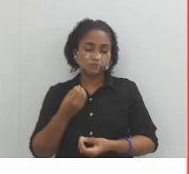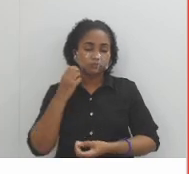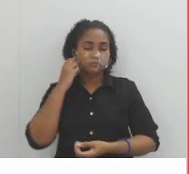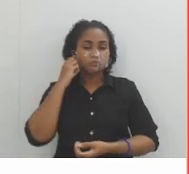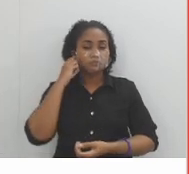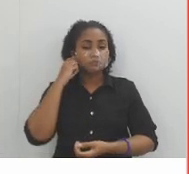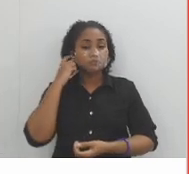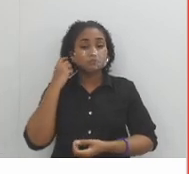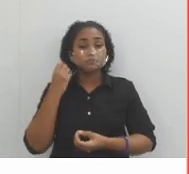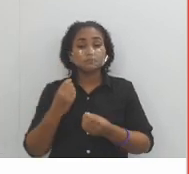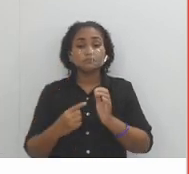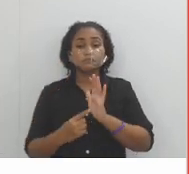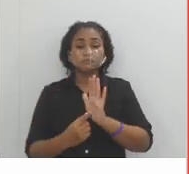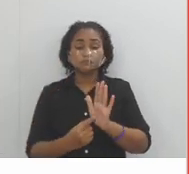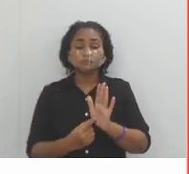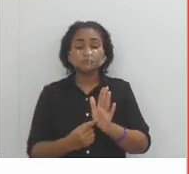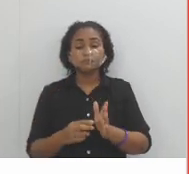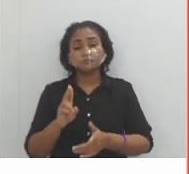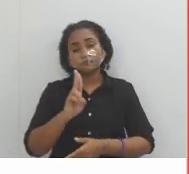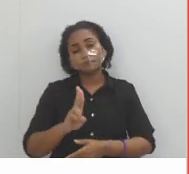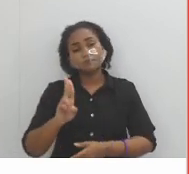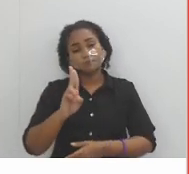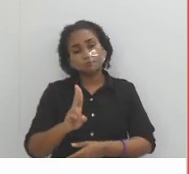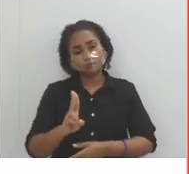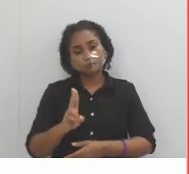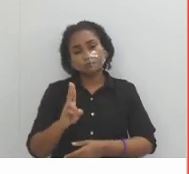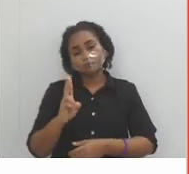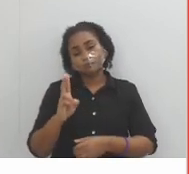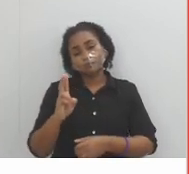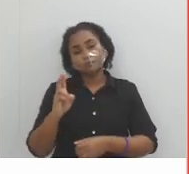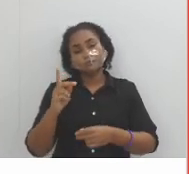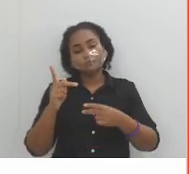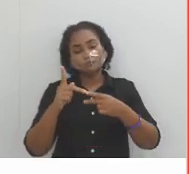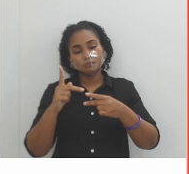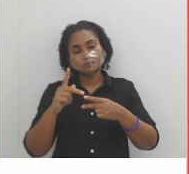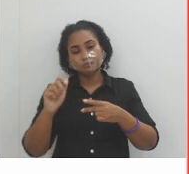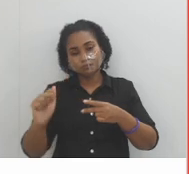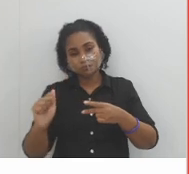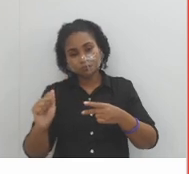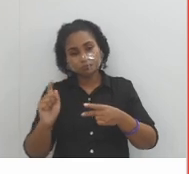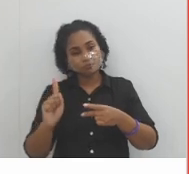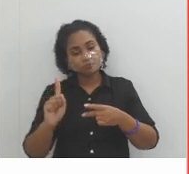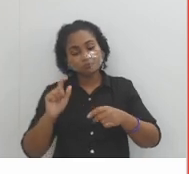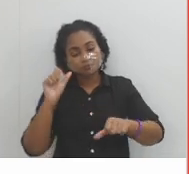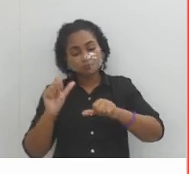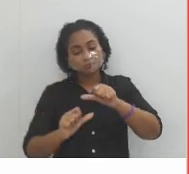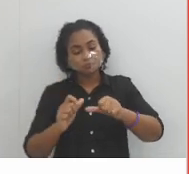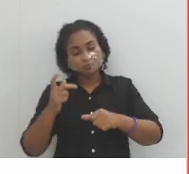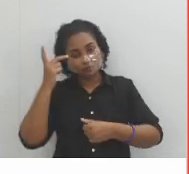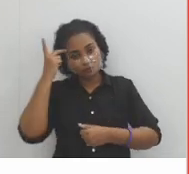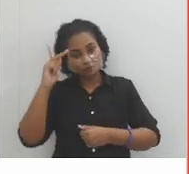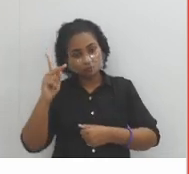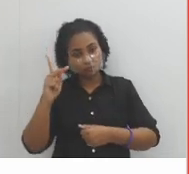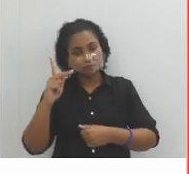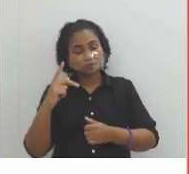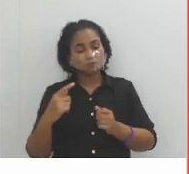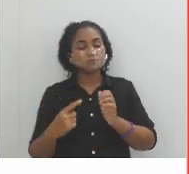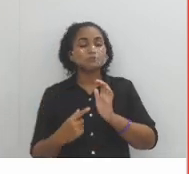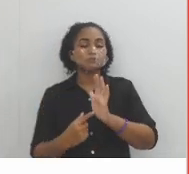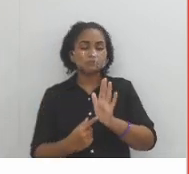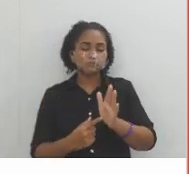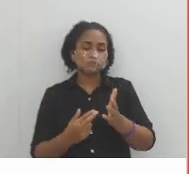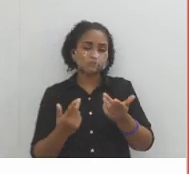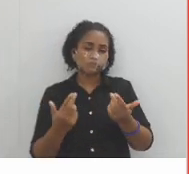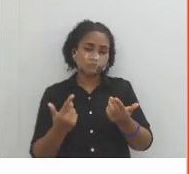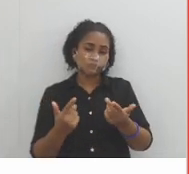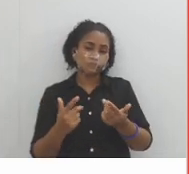uma construção onde eu não uso a preposição a, eu uso a preposição para. Da mesma forma, está correta.